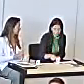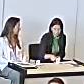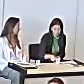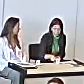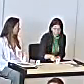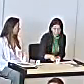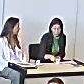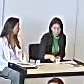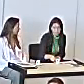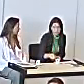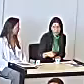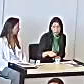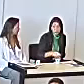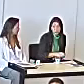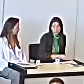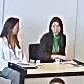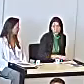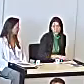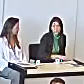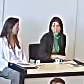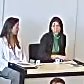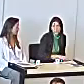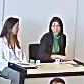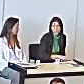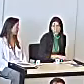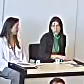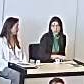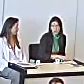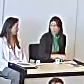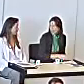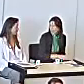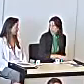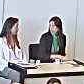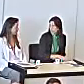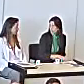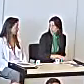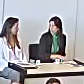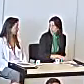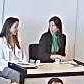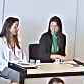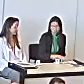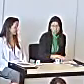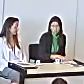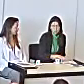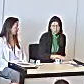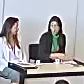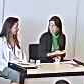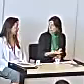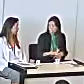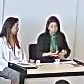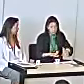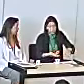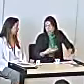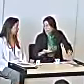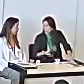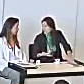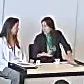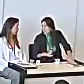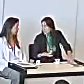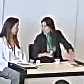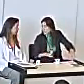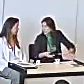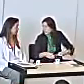Boa noite. Boa tarde a todos presentes. É um prazer estar aqui com vocês mais uma vez, ao deputado